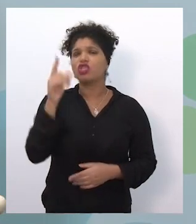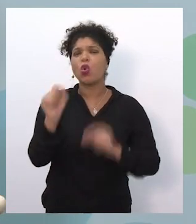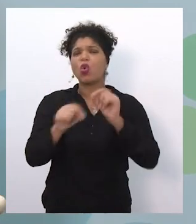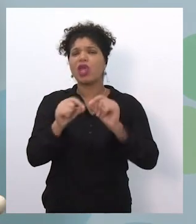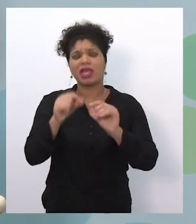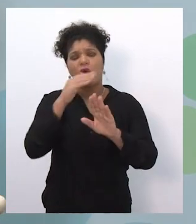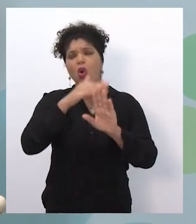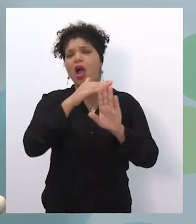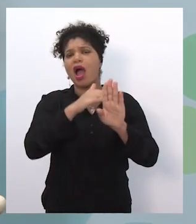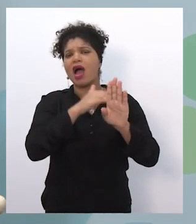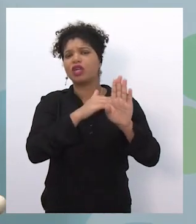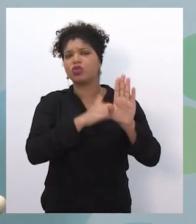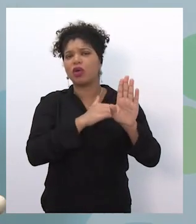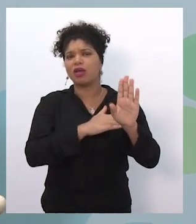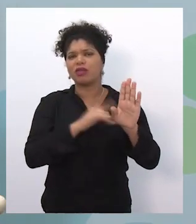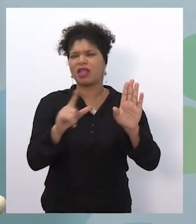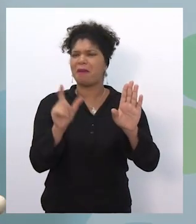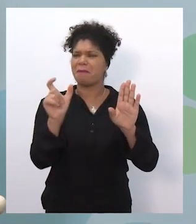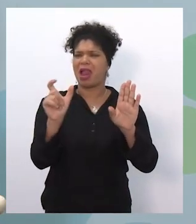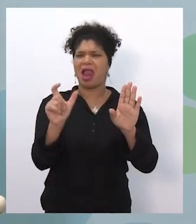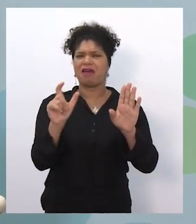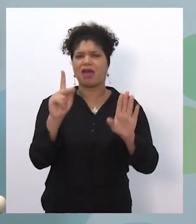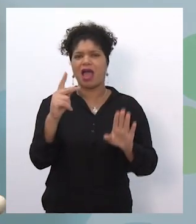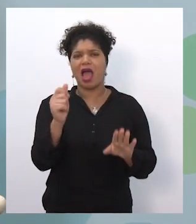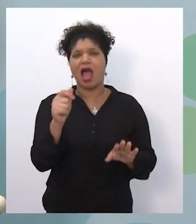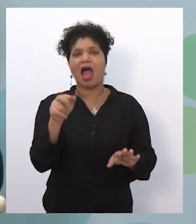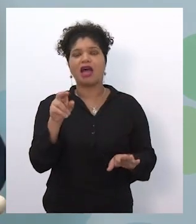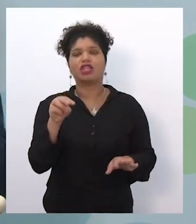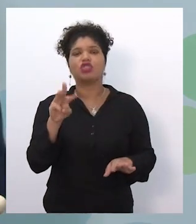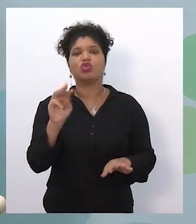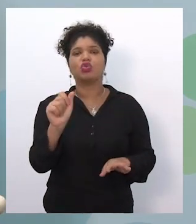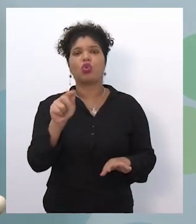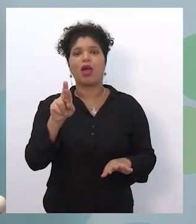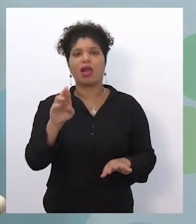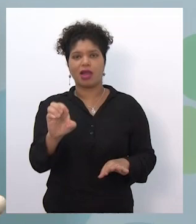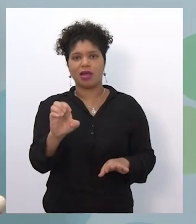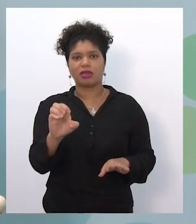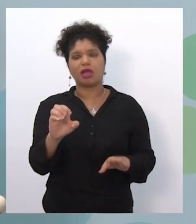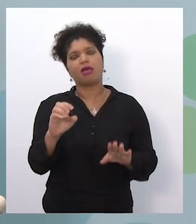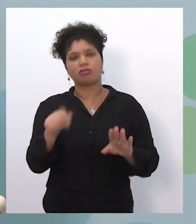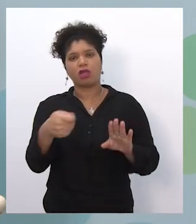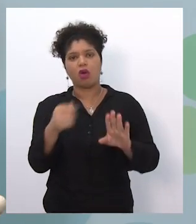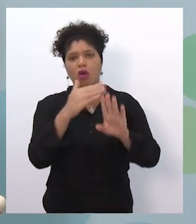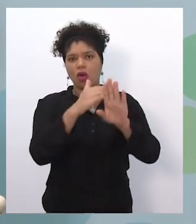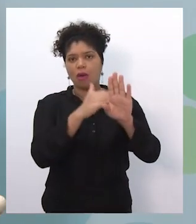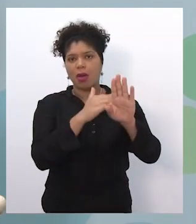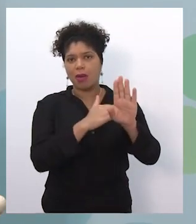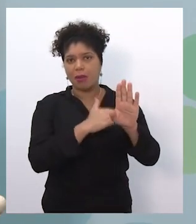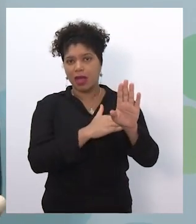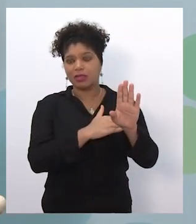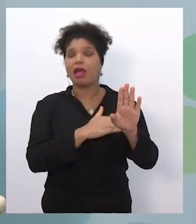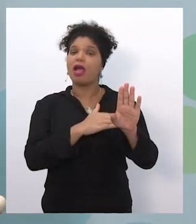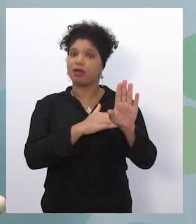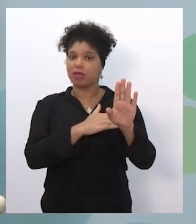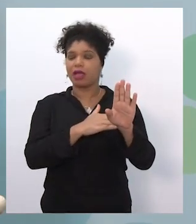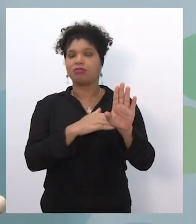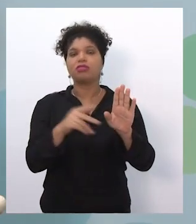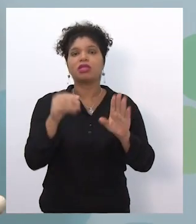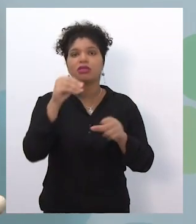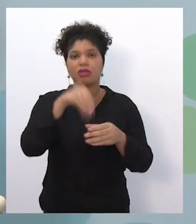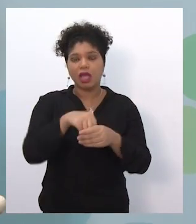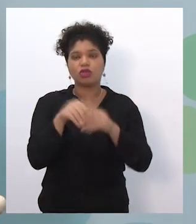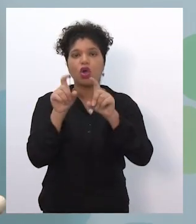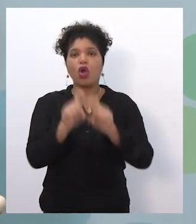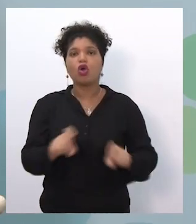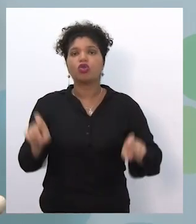Sempre escuta, né, Ana? O que é um hardware, né, Rodrigo? O que é um hardware? Hardware, computador. Então, o hardware são os componentes que estão dentro